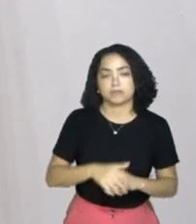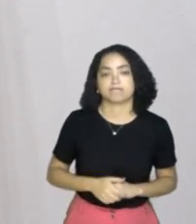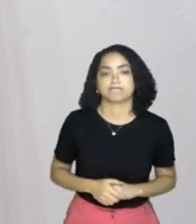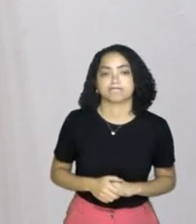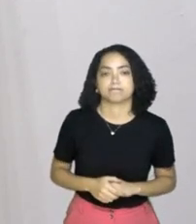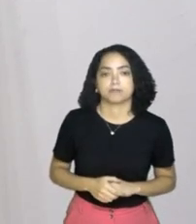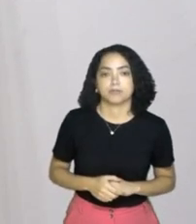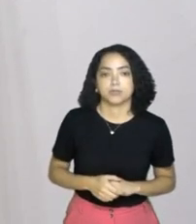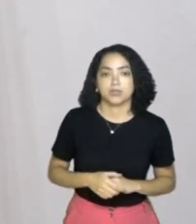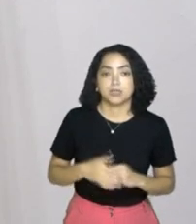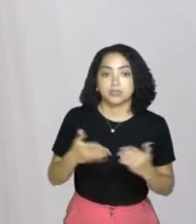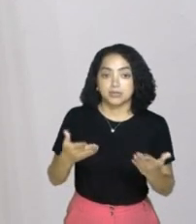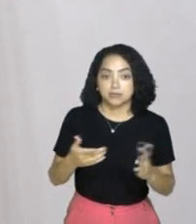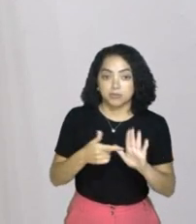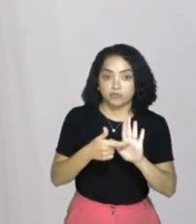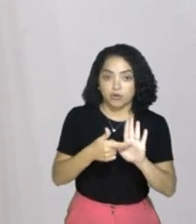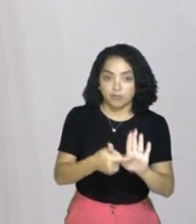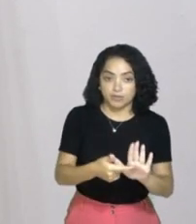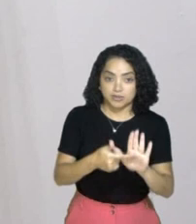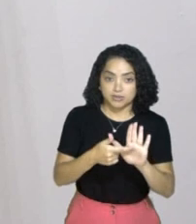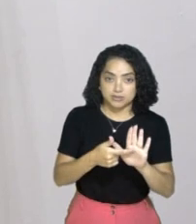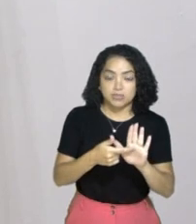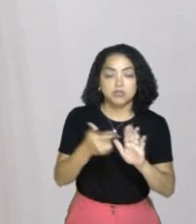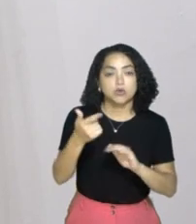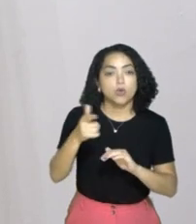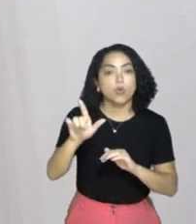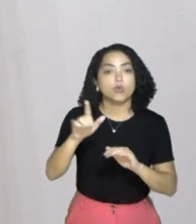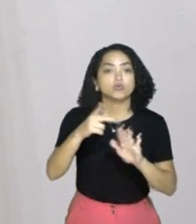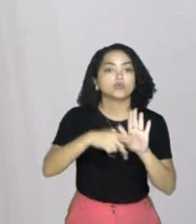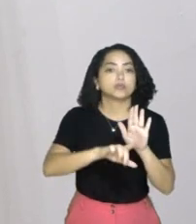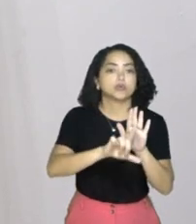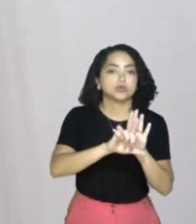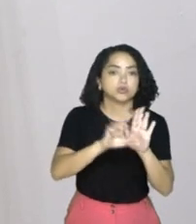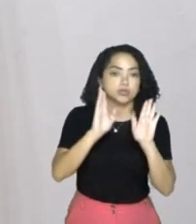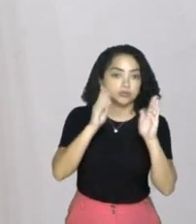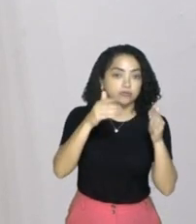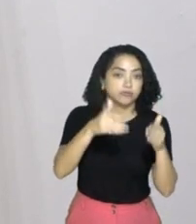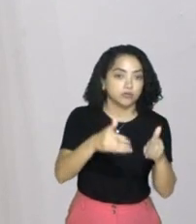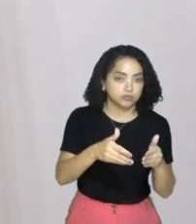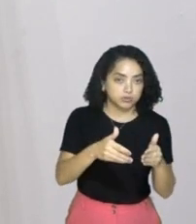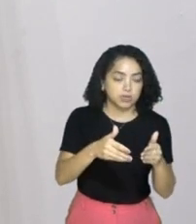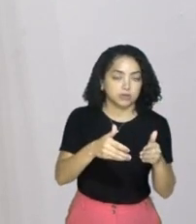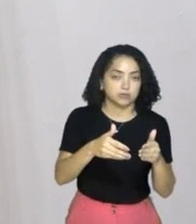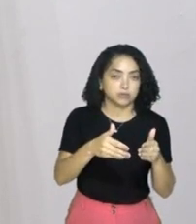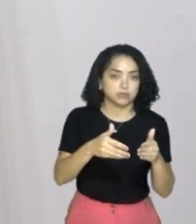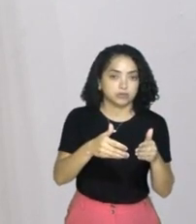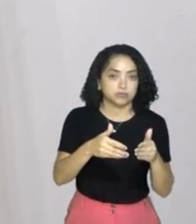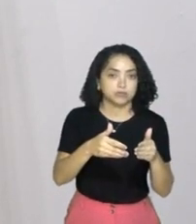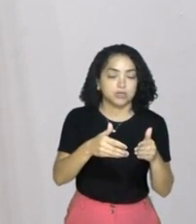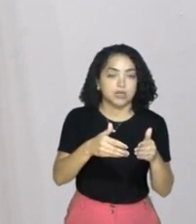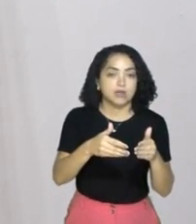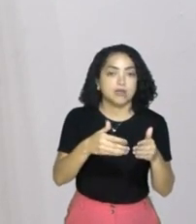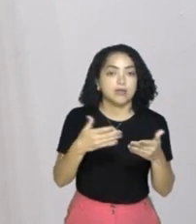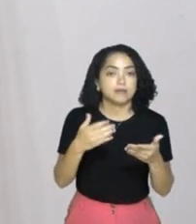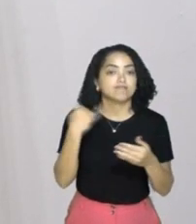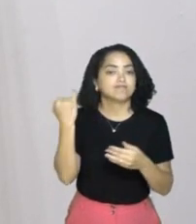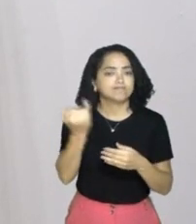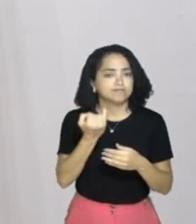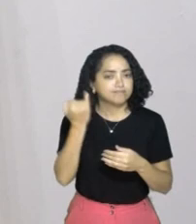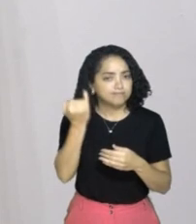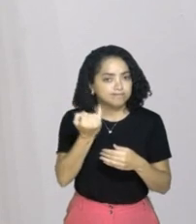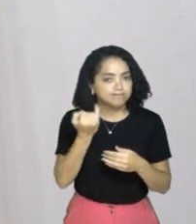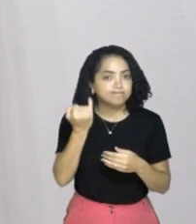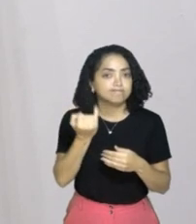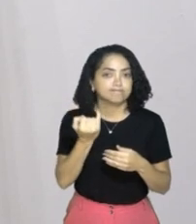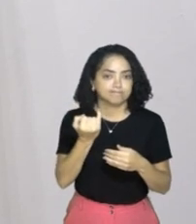apresenta agora nessa legislatura mais um projeto voltado a essa a esse pessoal tão importante para o nosso estado